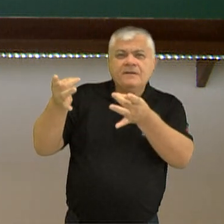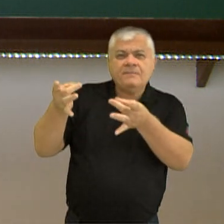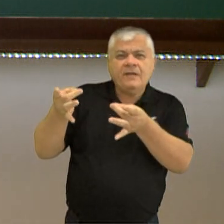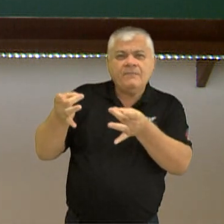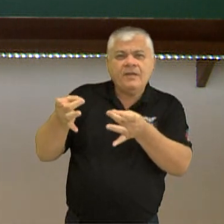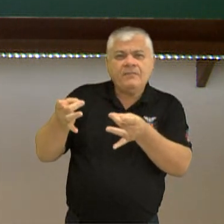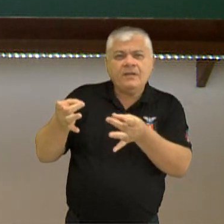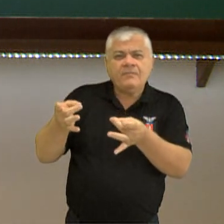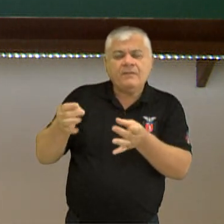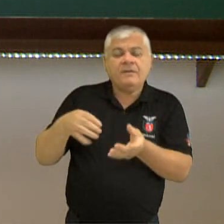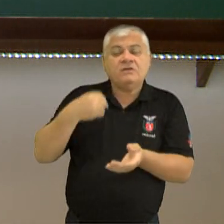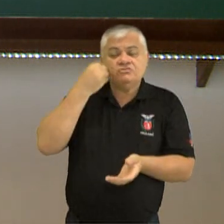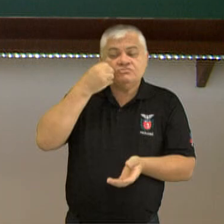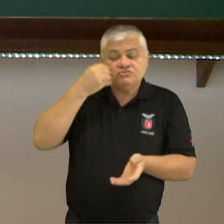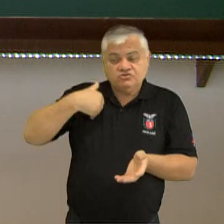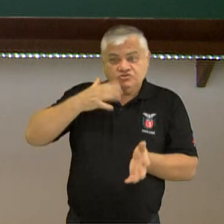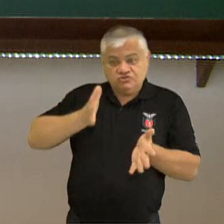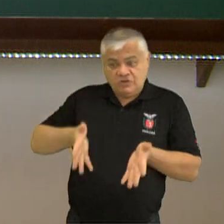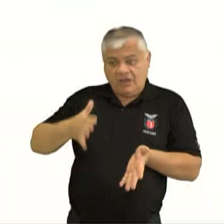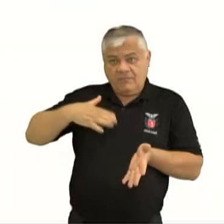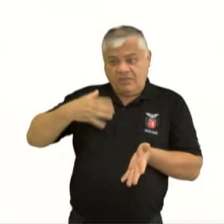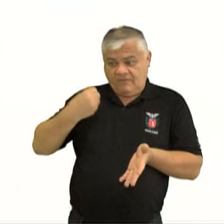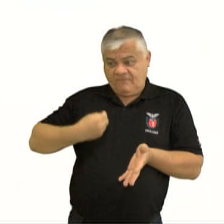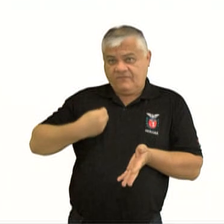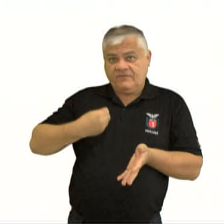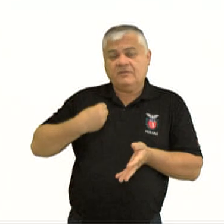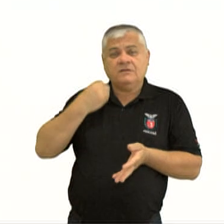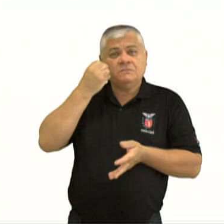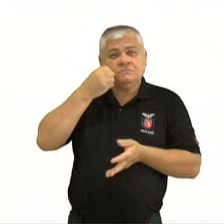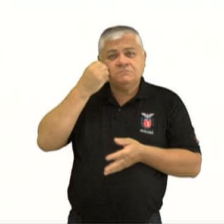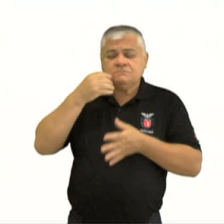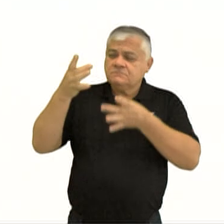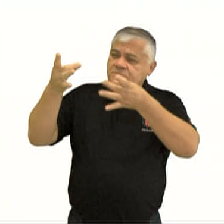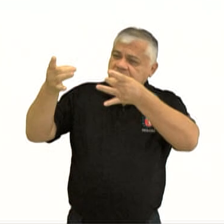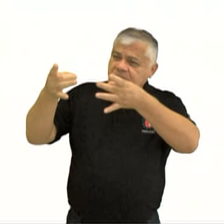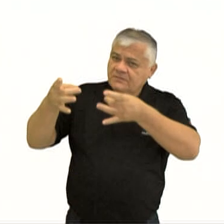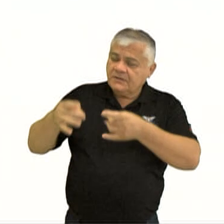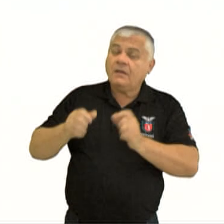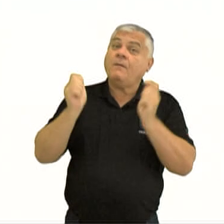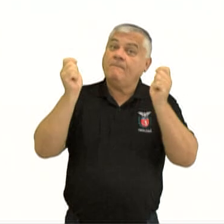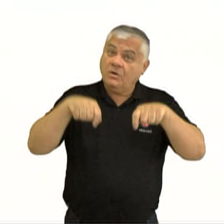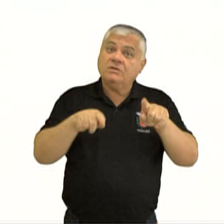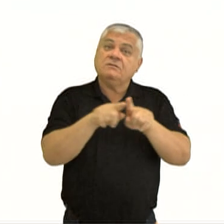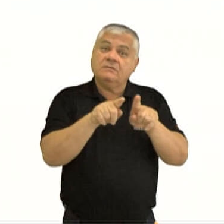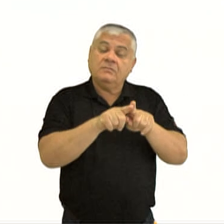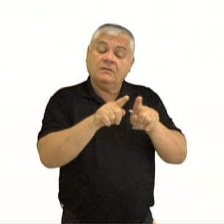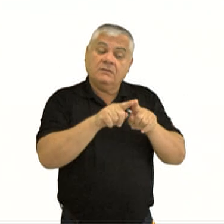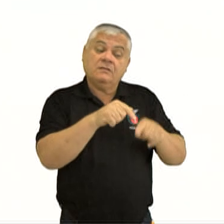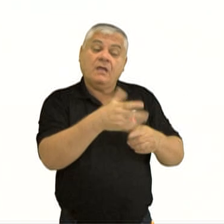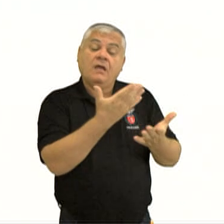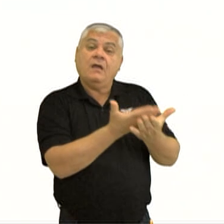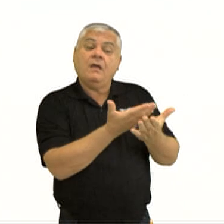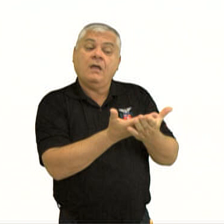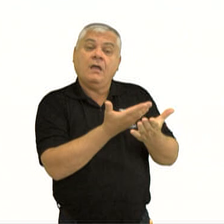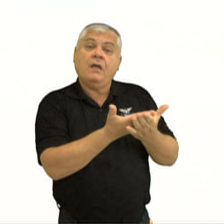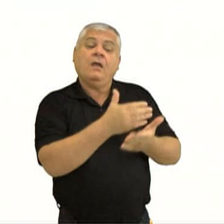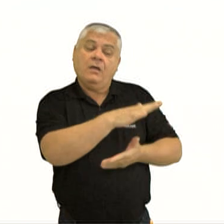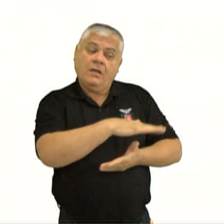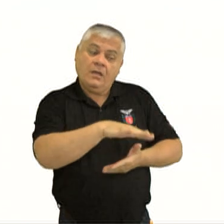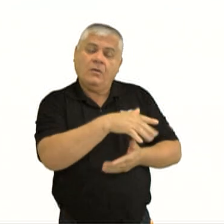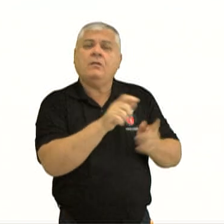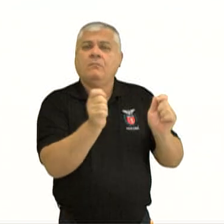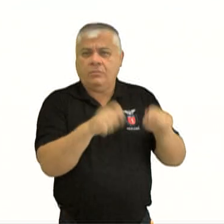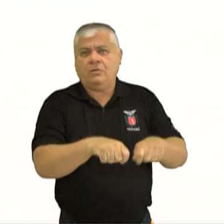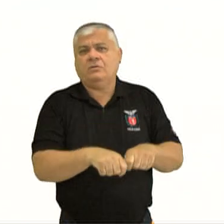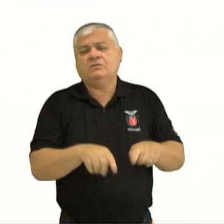Detalhada de alguma experiência vivida. Pode ser no campo acadêmico ou até mesmo no cotidiano. Ai, prof, o que é